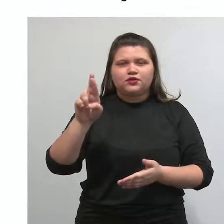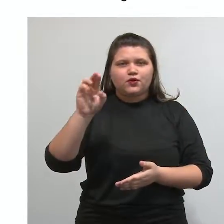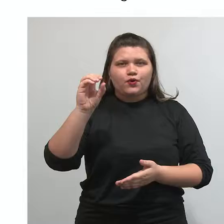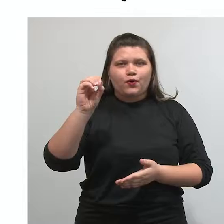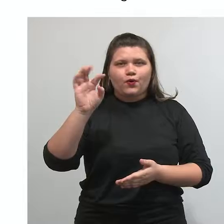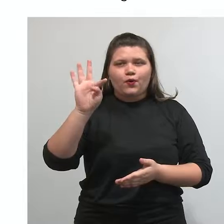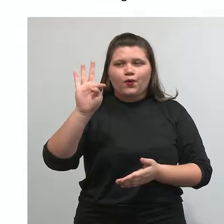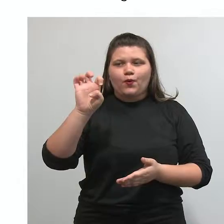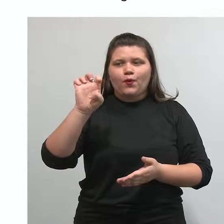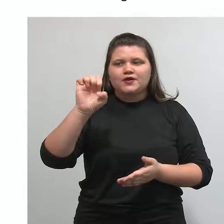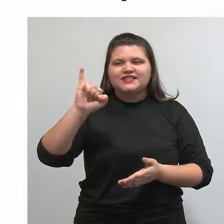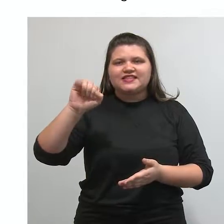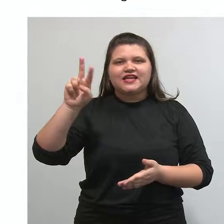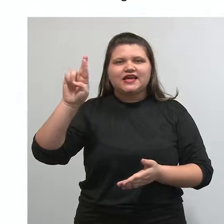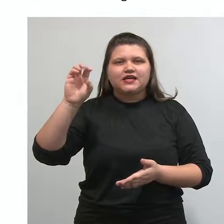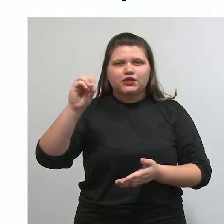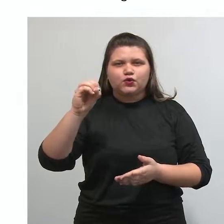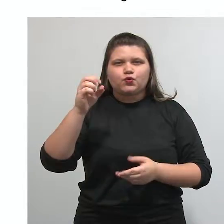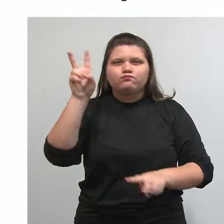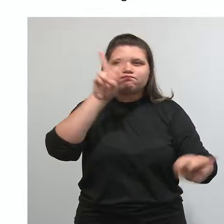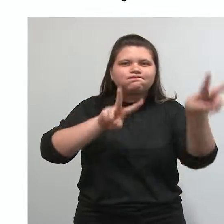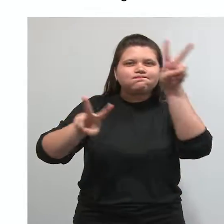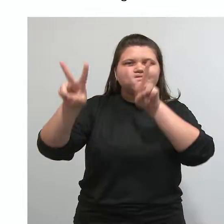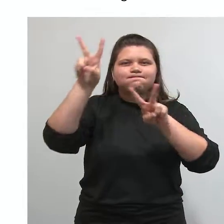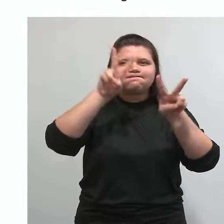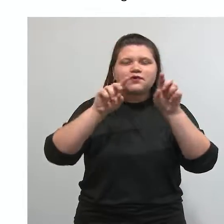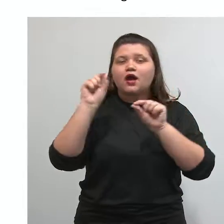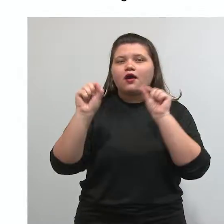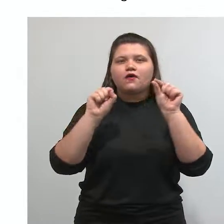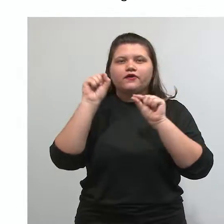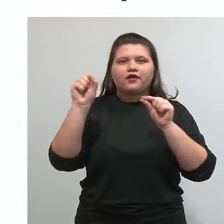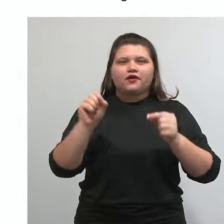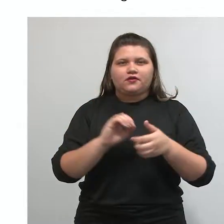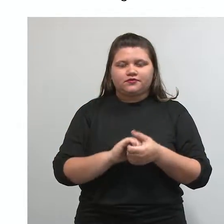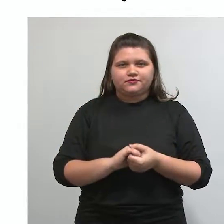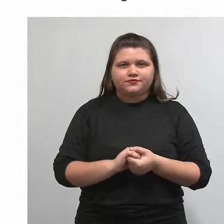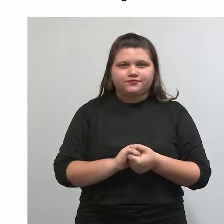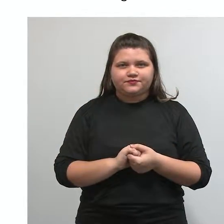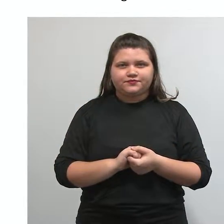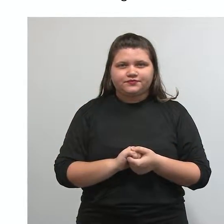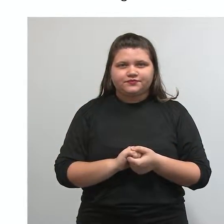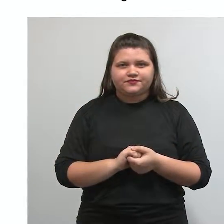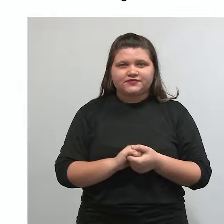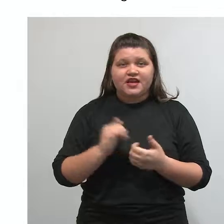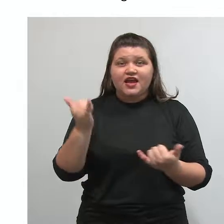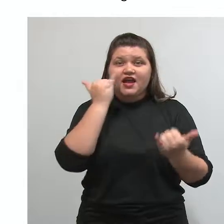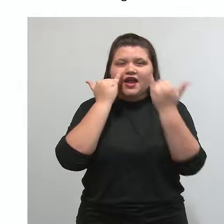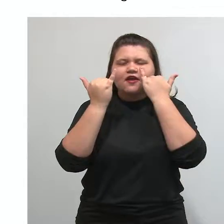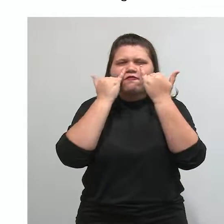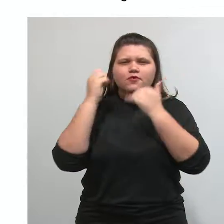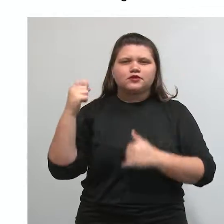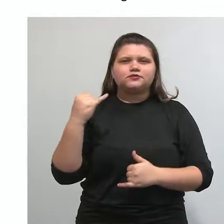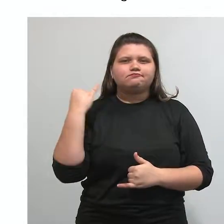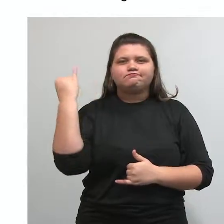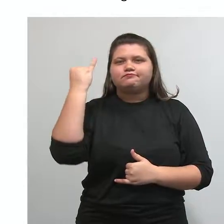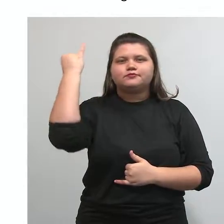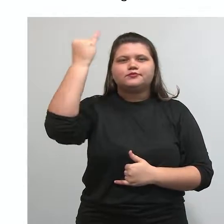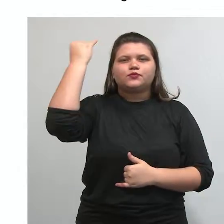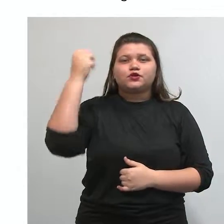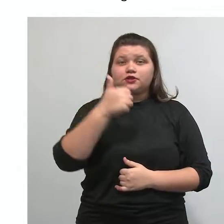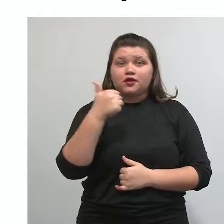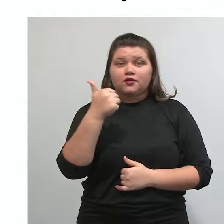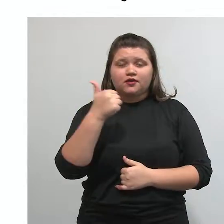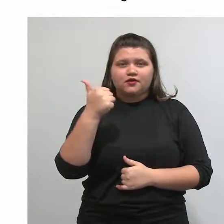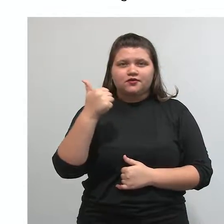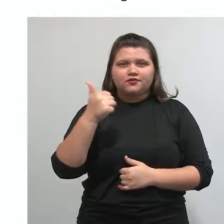observação. O roteiro de observação, ele vai contar com algumas informações super importantes. A